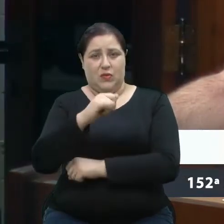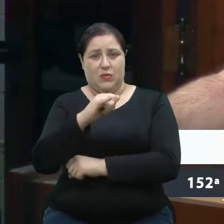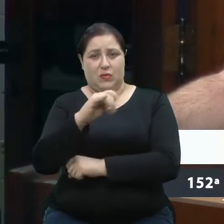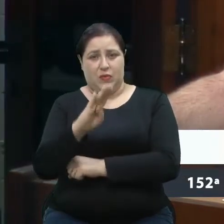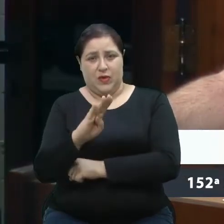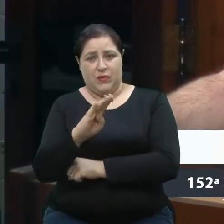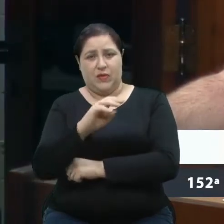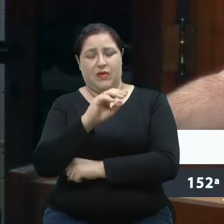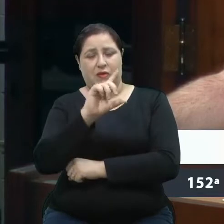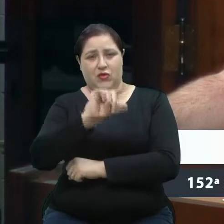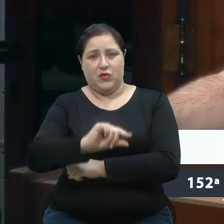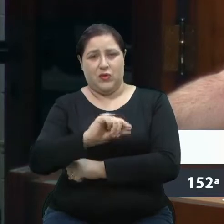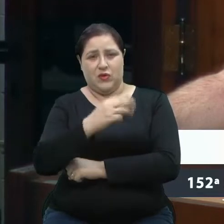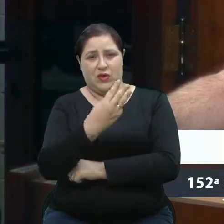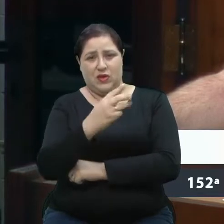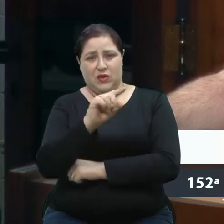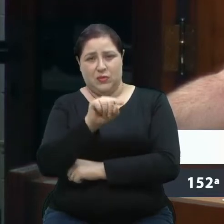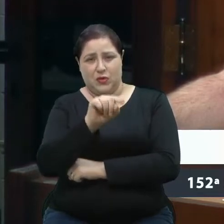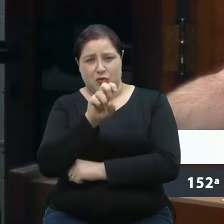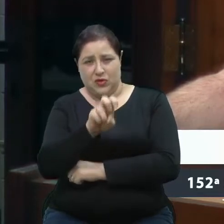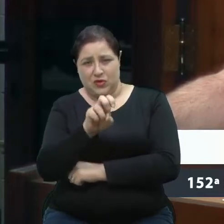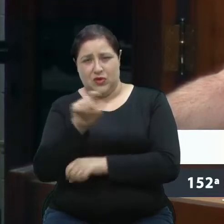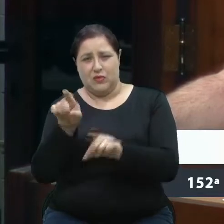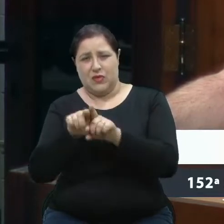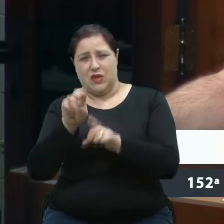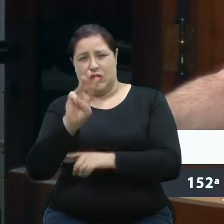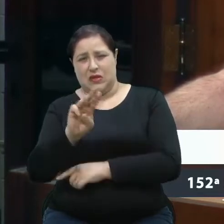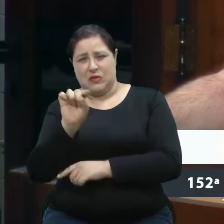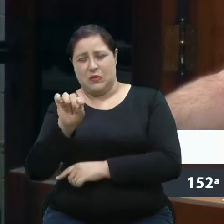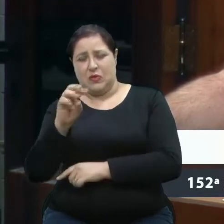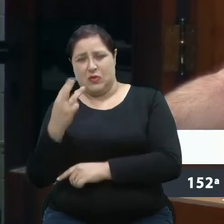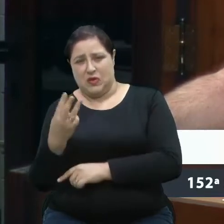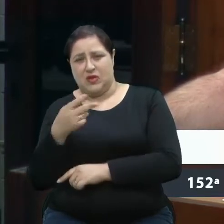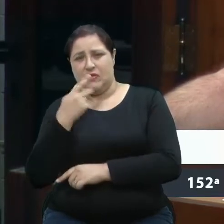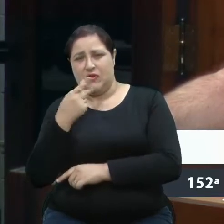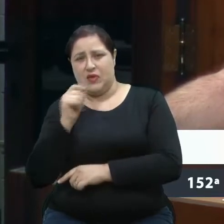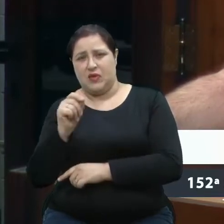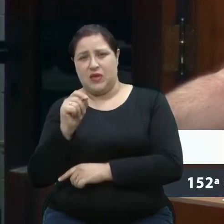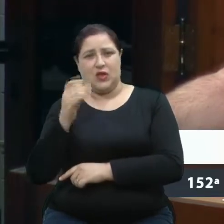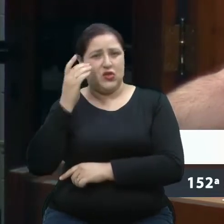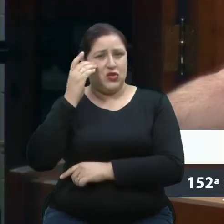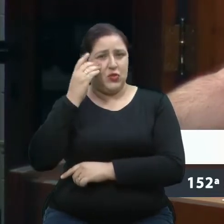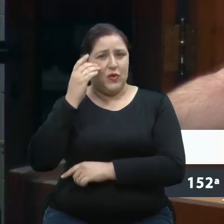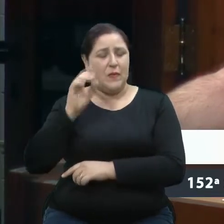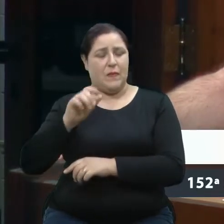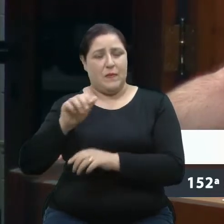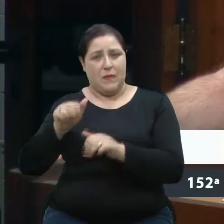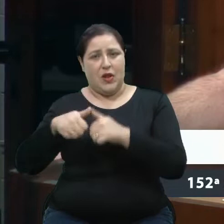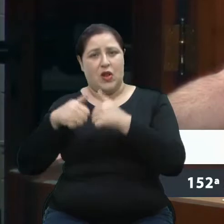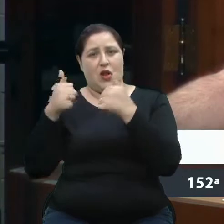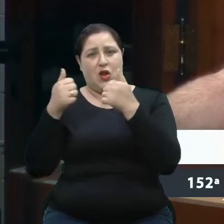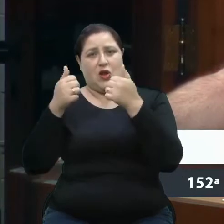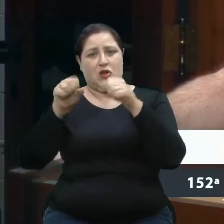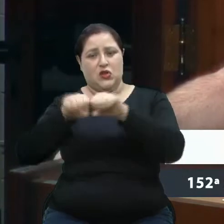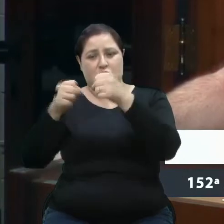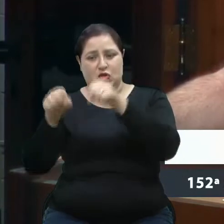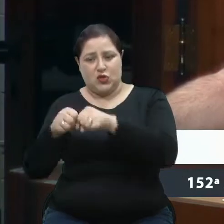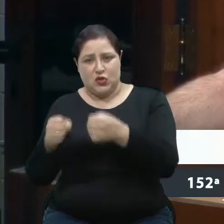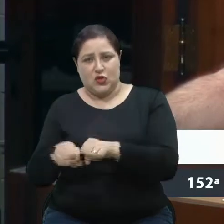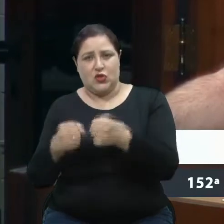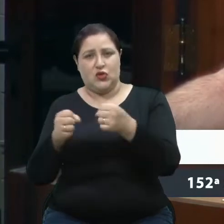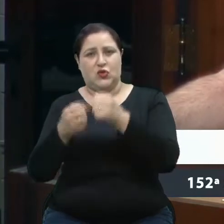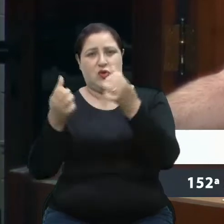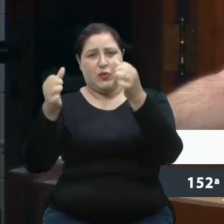e 3,3%. Sendo assim, podemos dizer que Dilma foi mais eficiente em destruir a economia do Brasil do que o grande crash